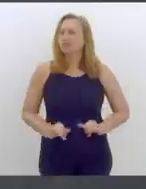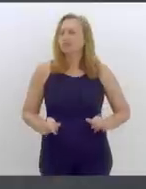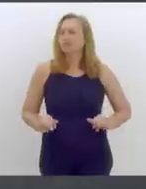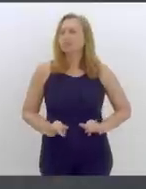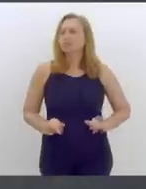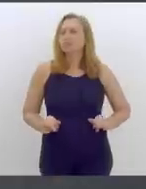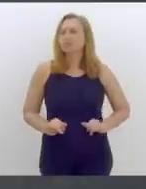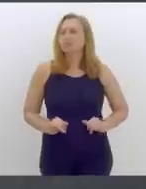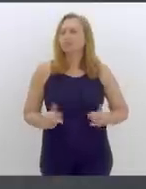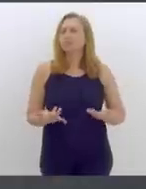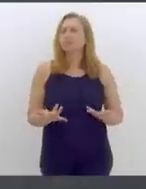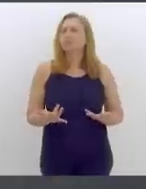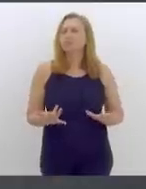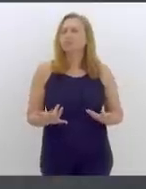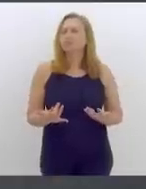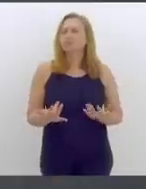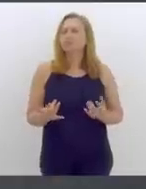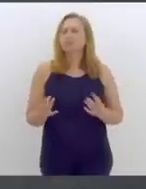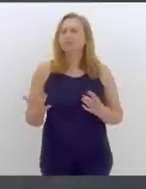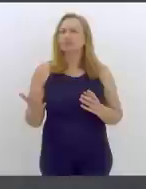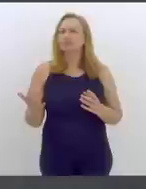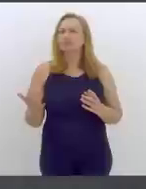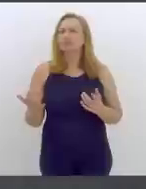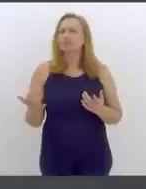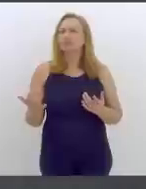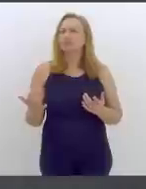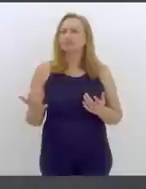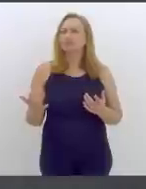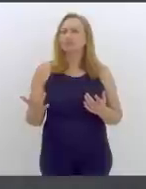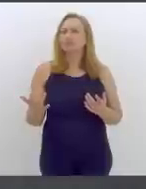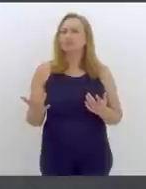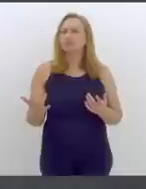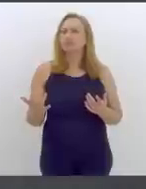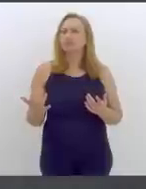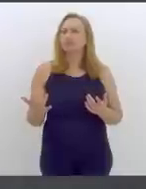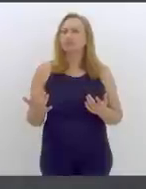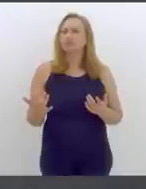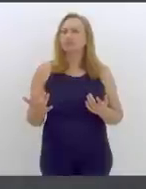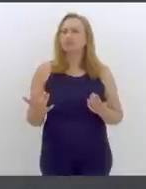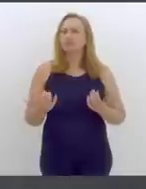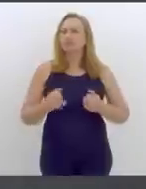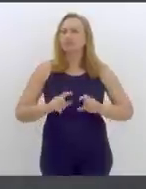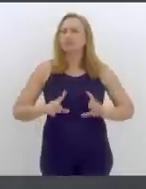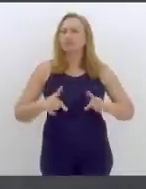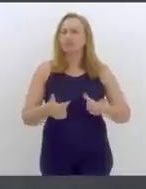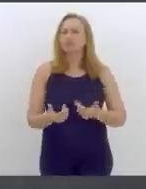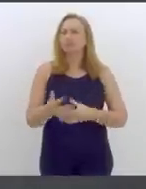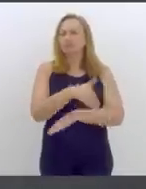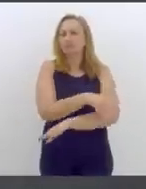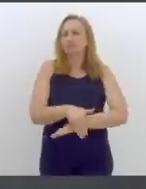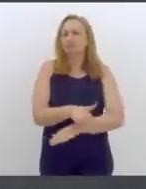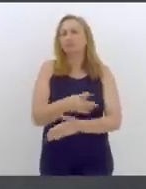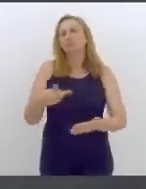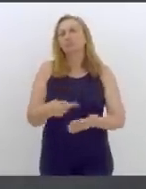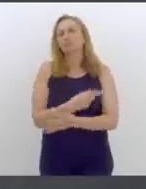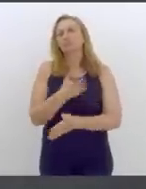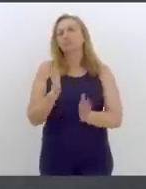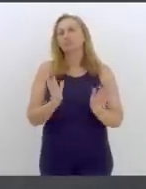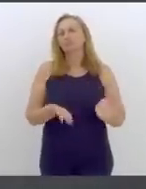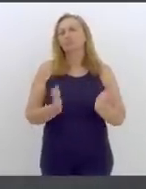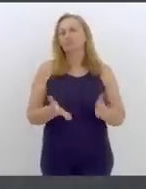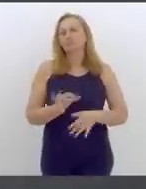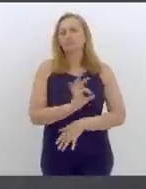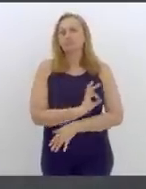assédio assédio dentro da sua unidade e ter que lidar com esse público na rua é o que tá acontecendo Aconteceu